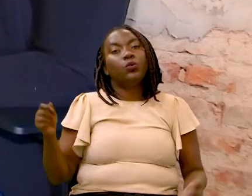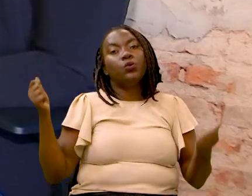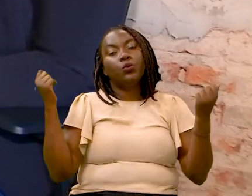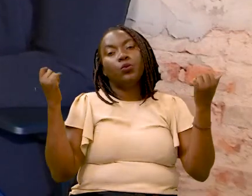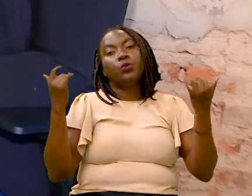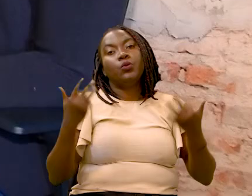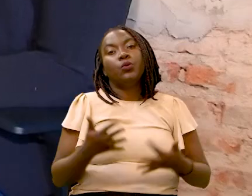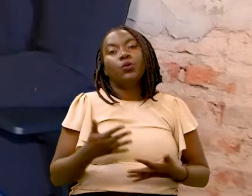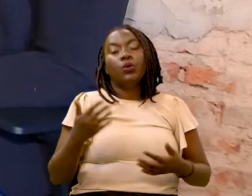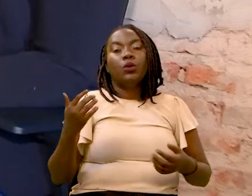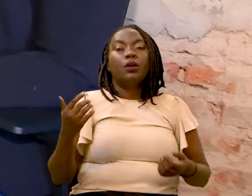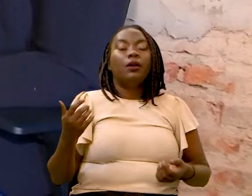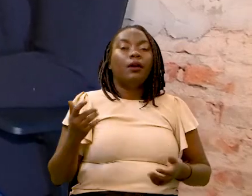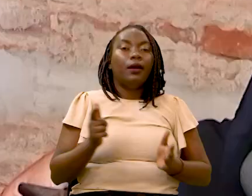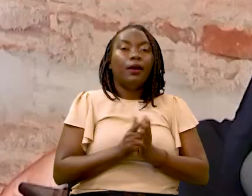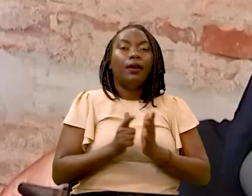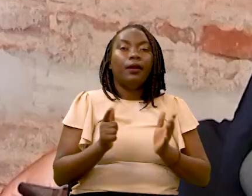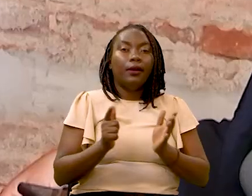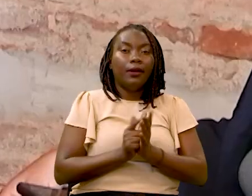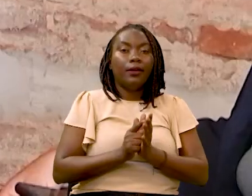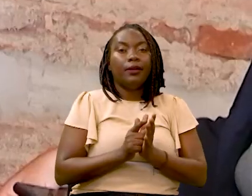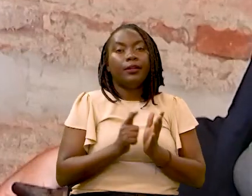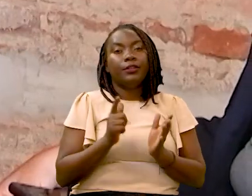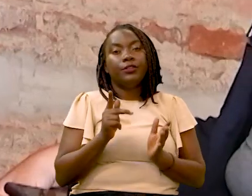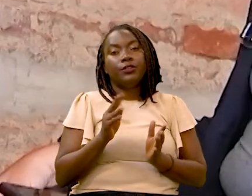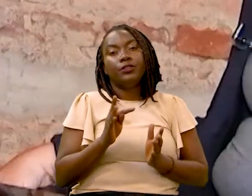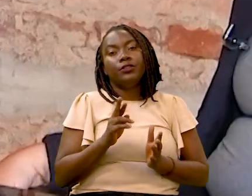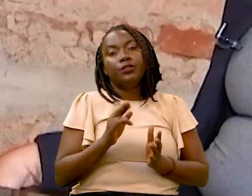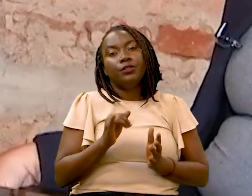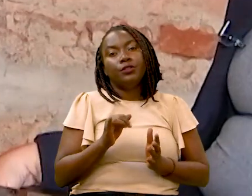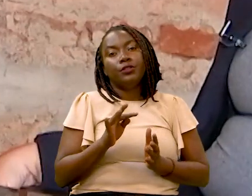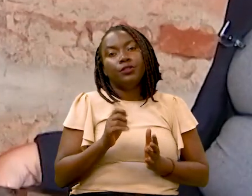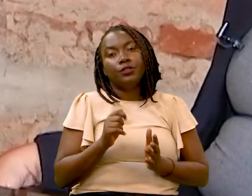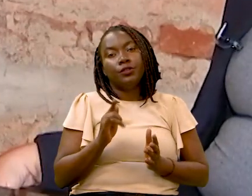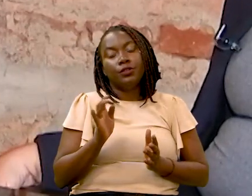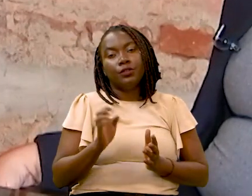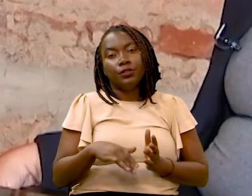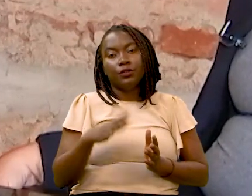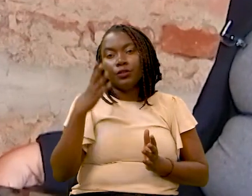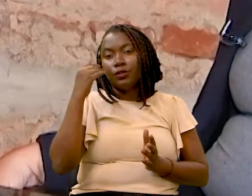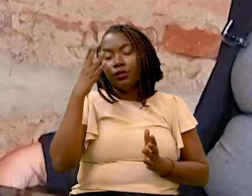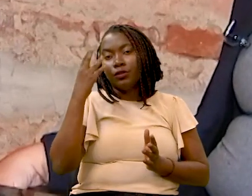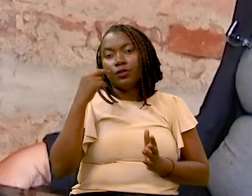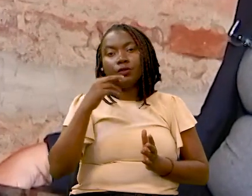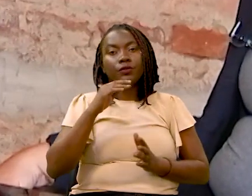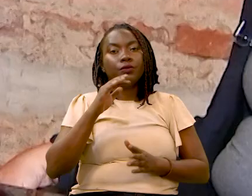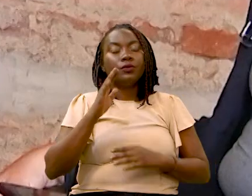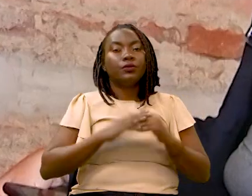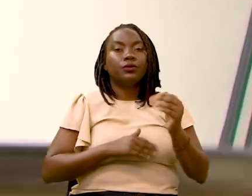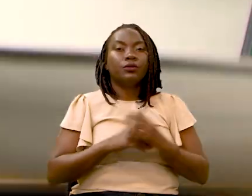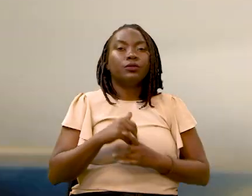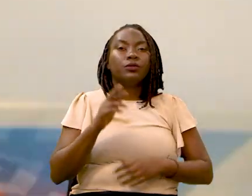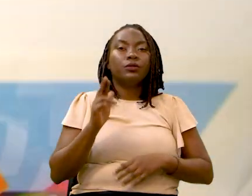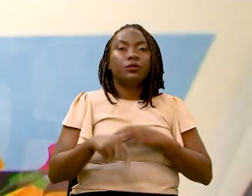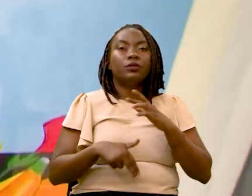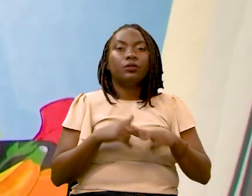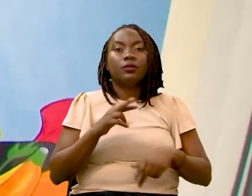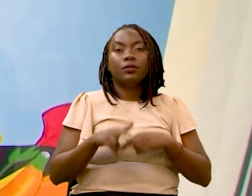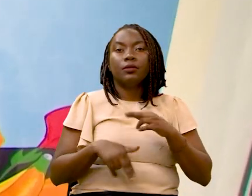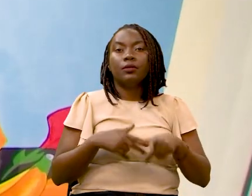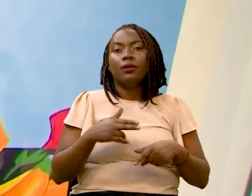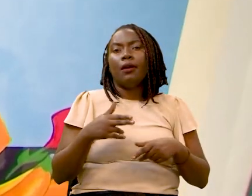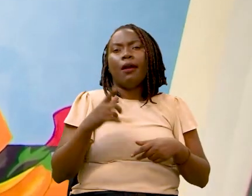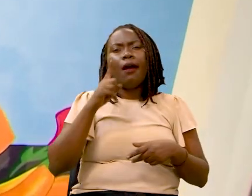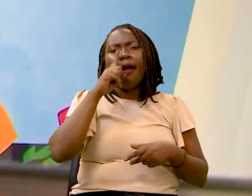que dispensam a apresentação. São obras em papel, são tiragens, são gravuras, né, em diversas